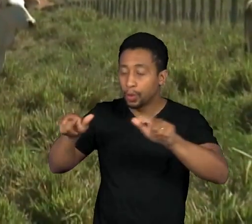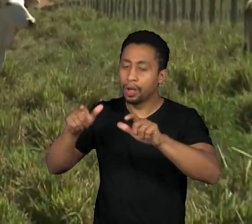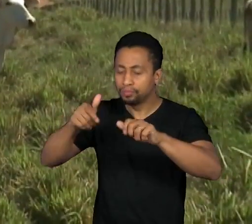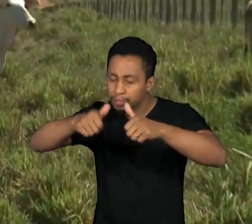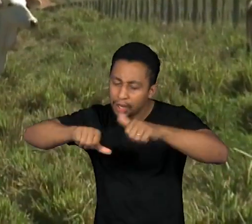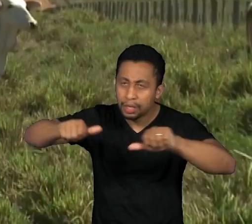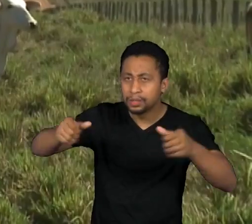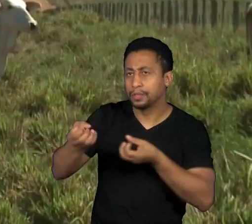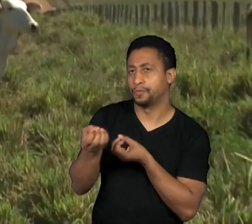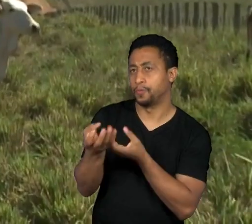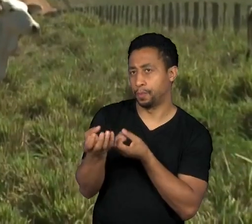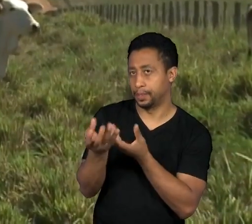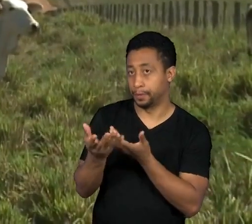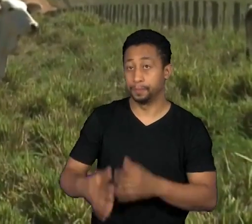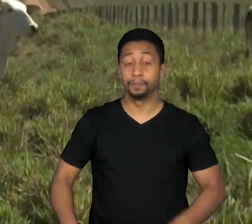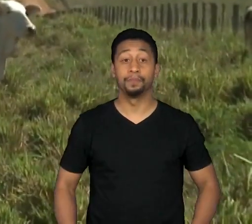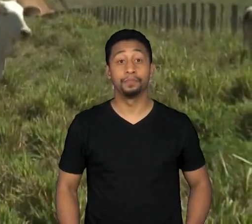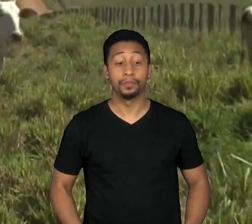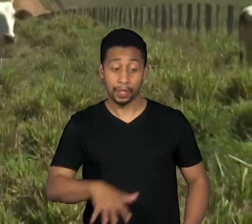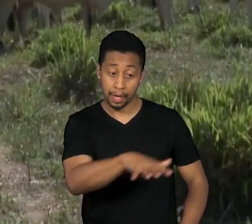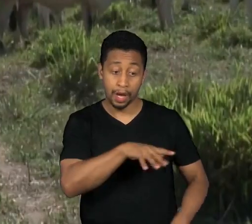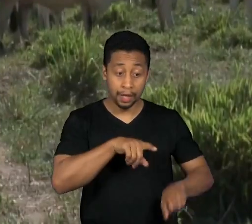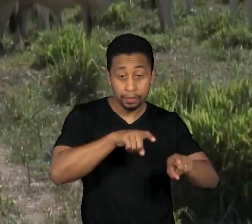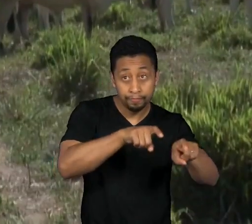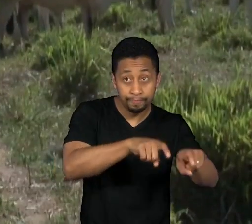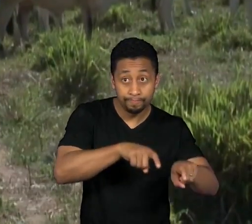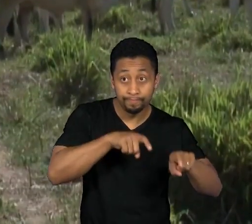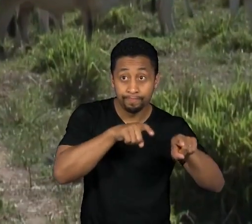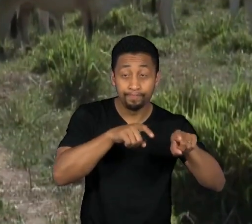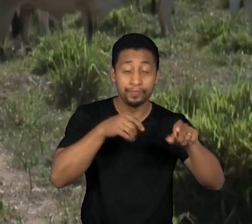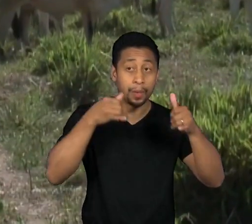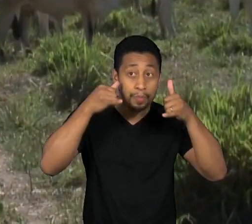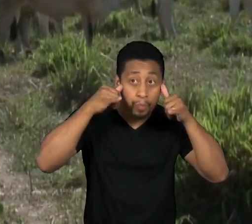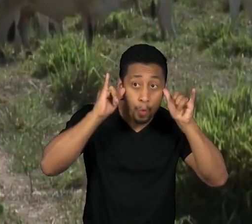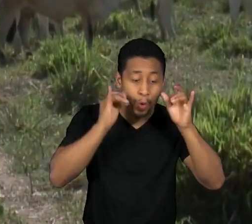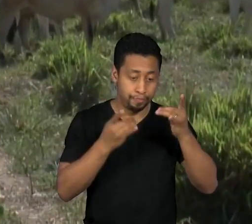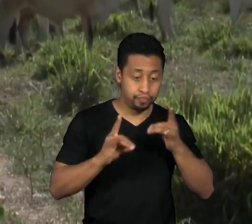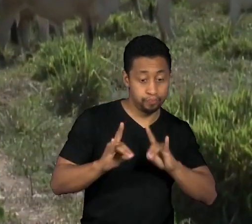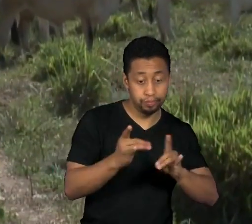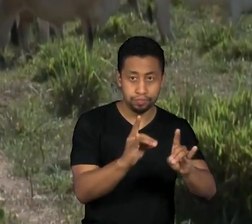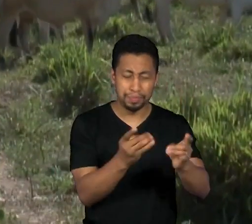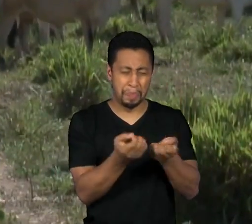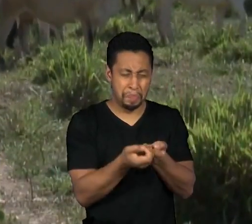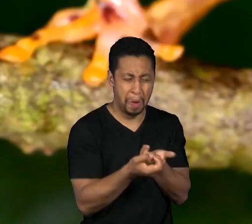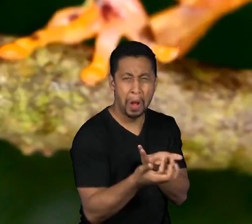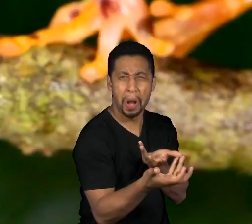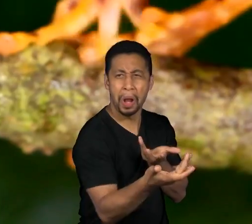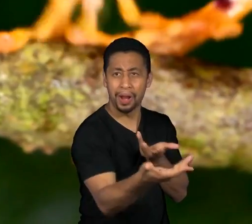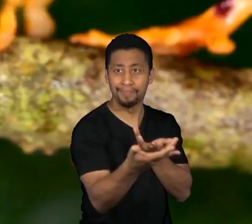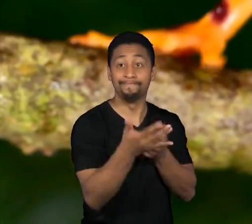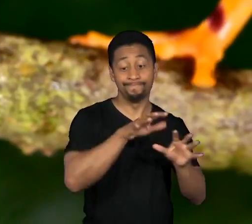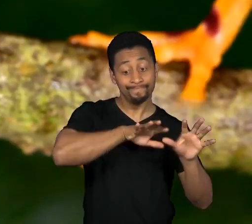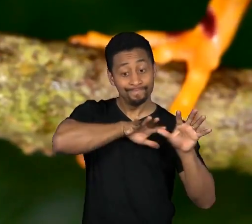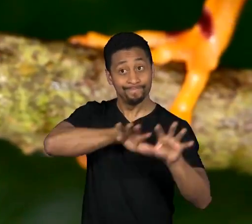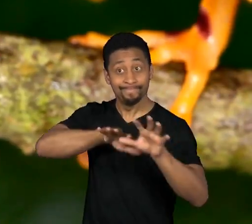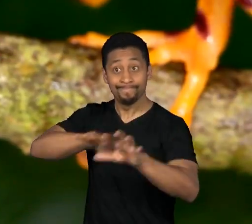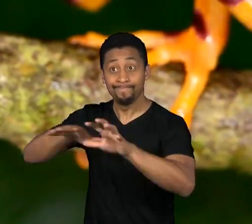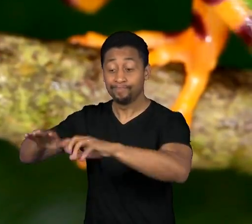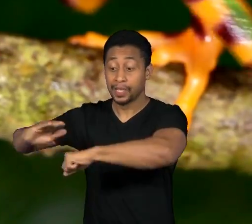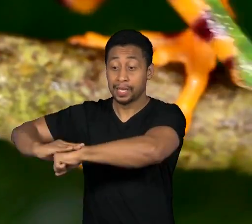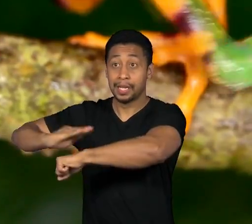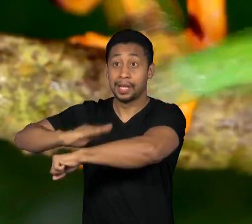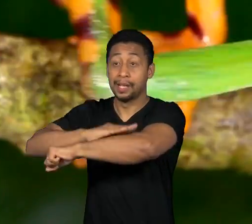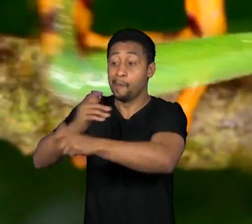A agropecuária foi o fator que causou o maior impacto às espécies ameaçadas, quase